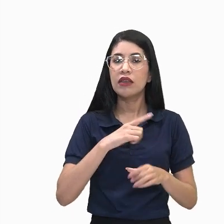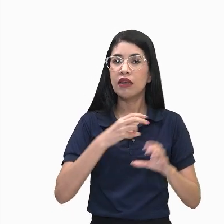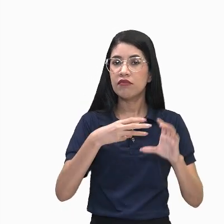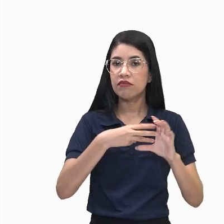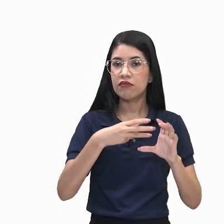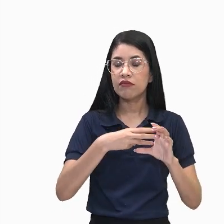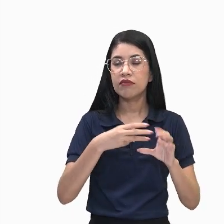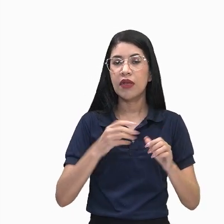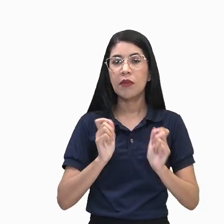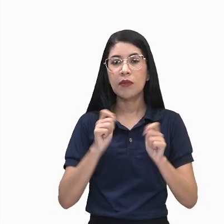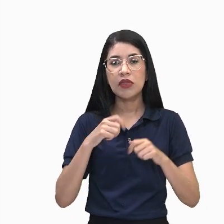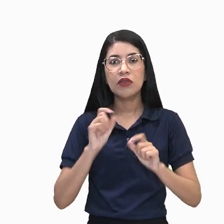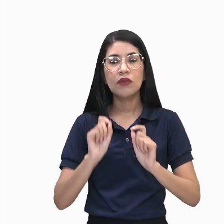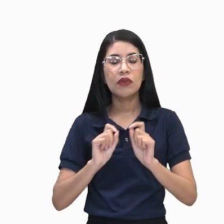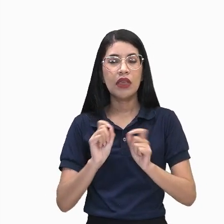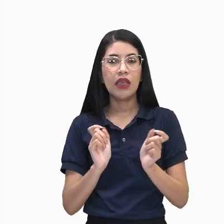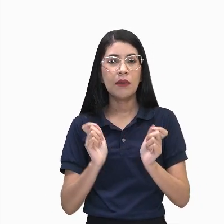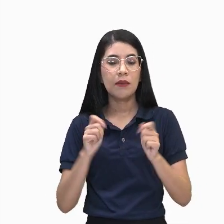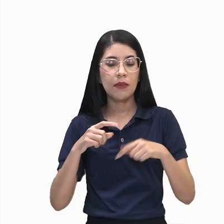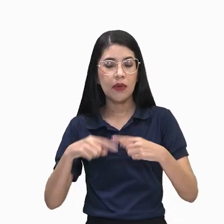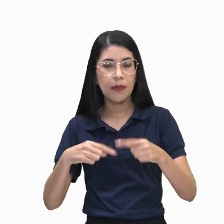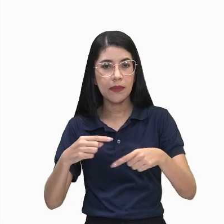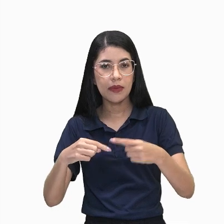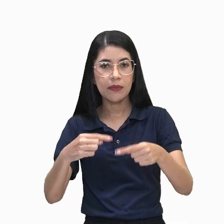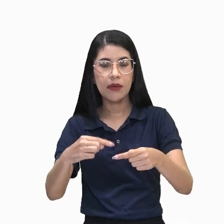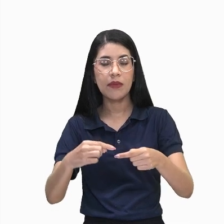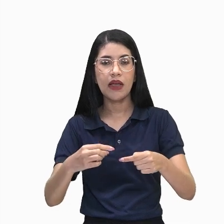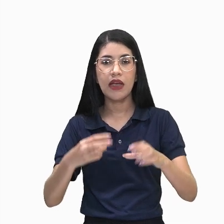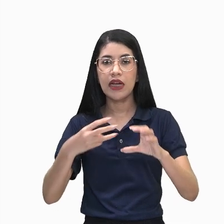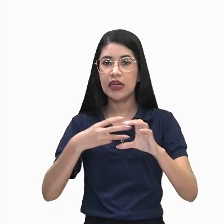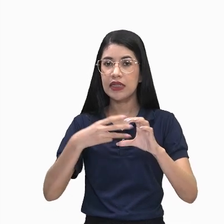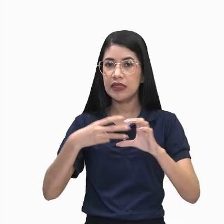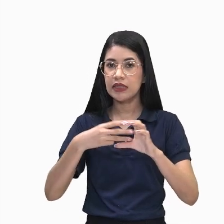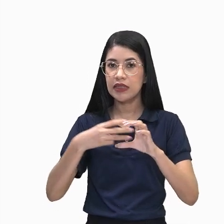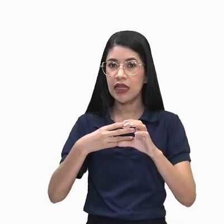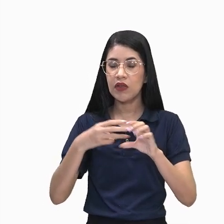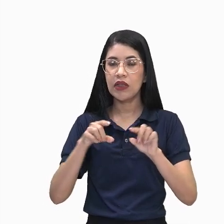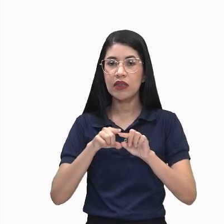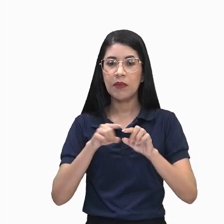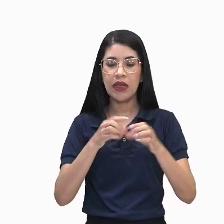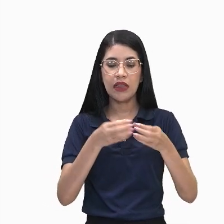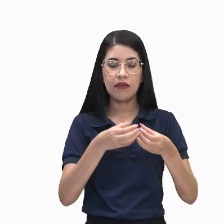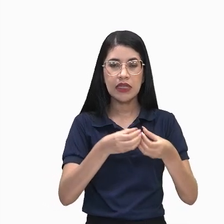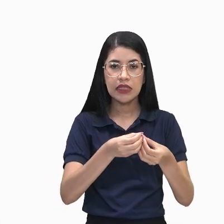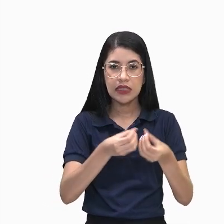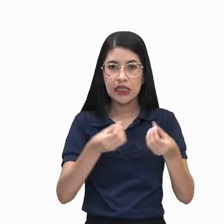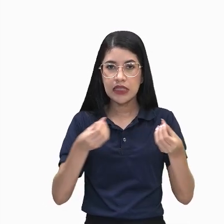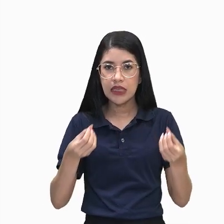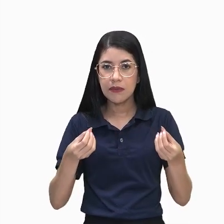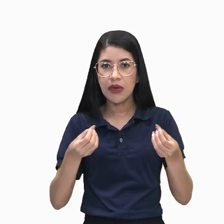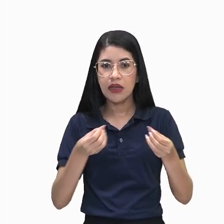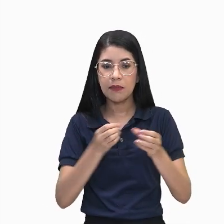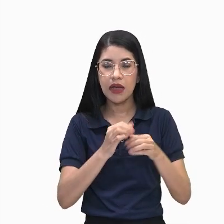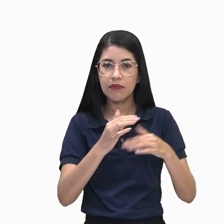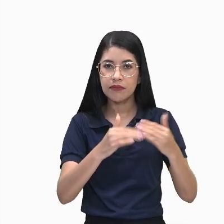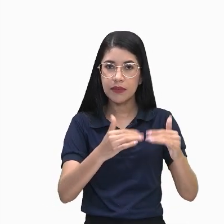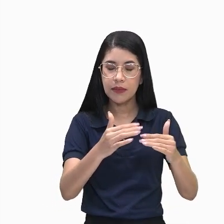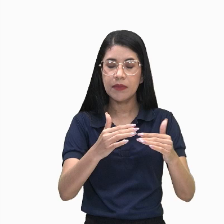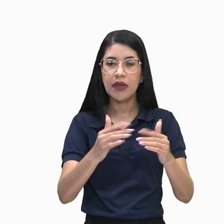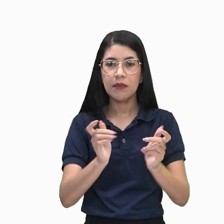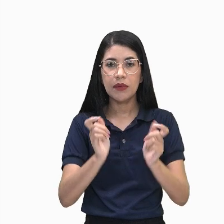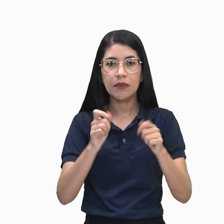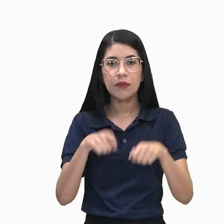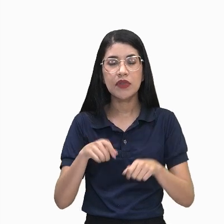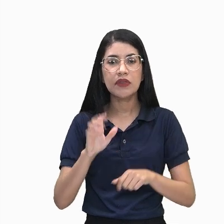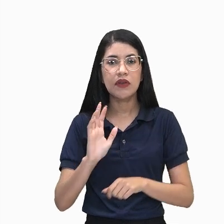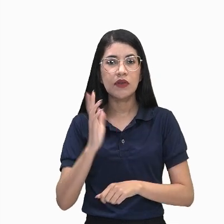um processo de reprodução, né? Tem um processo de divisão celular que está envolvido aí para poder